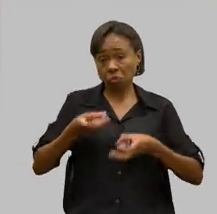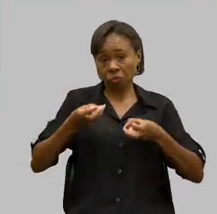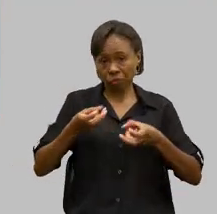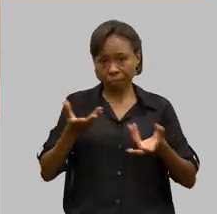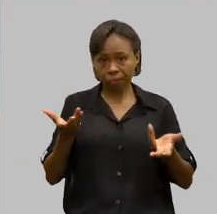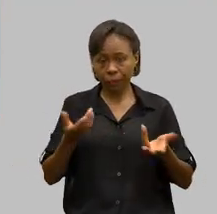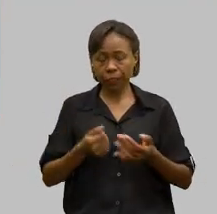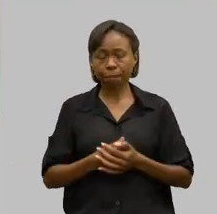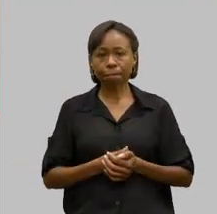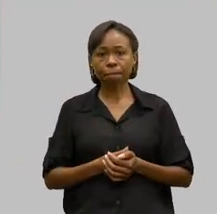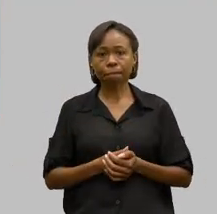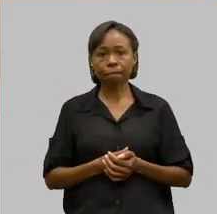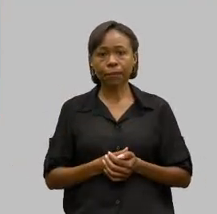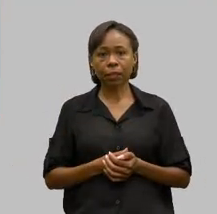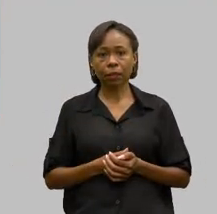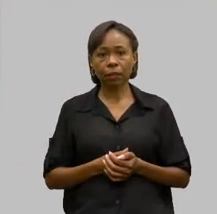também.